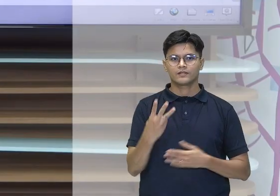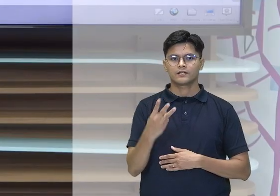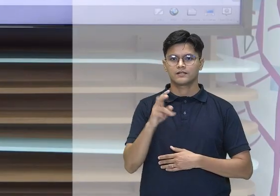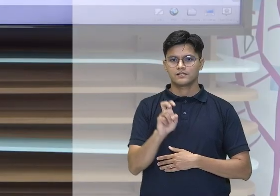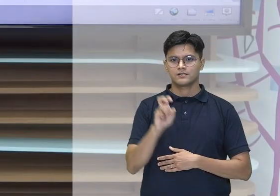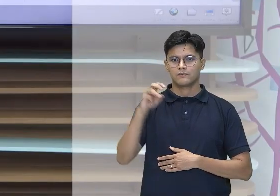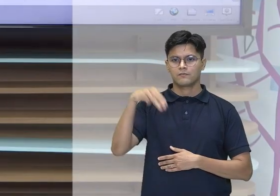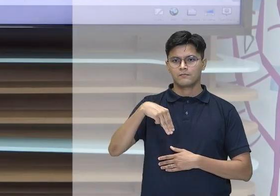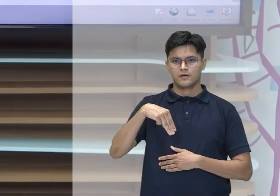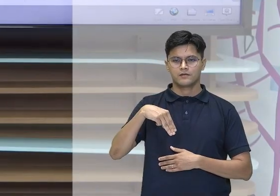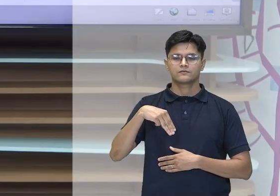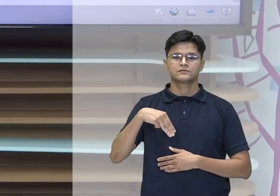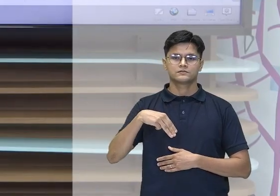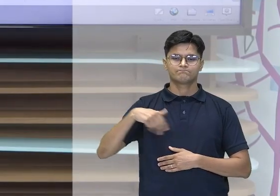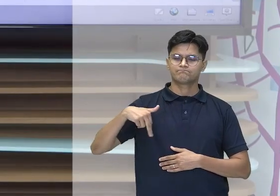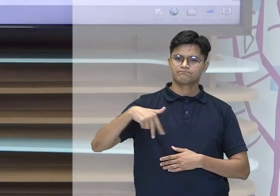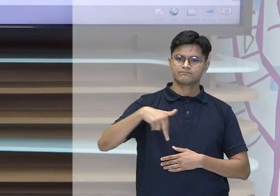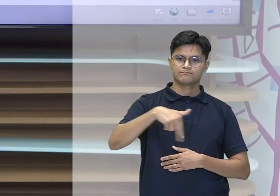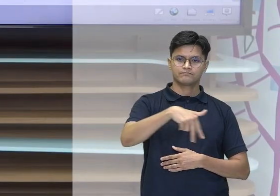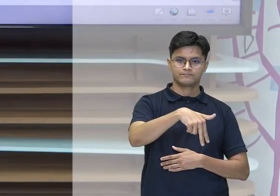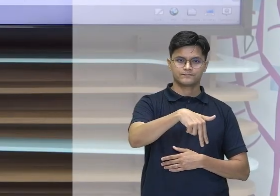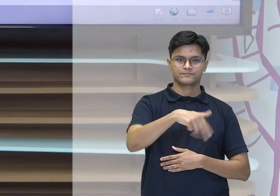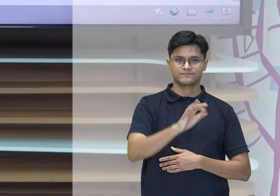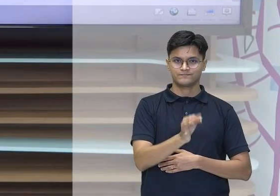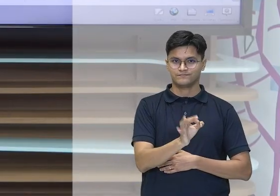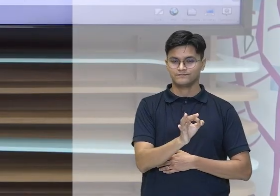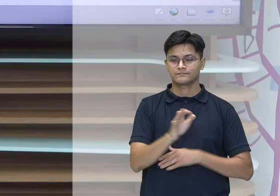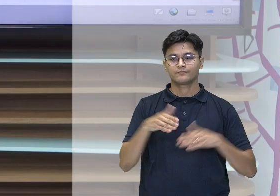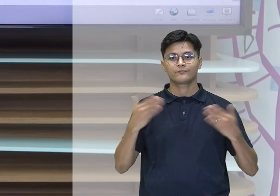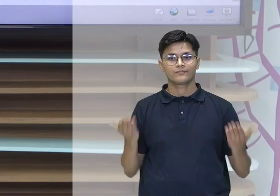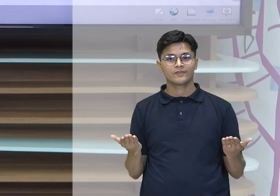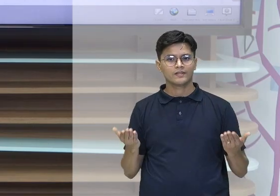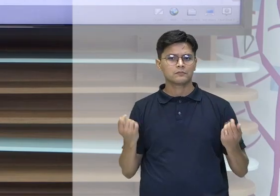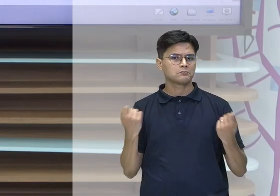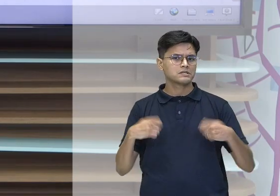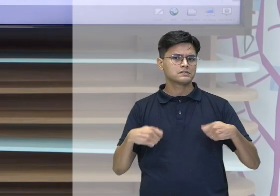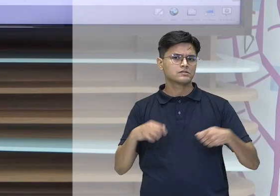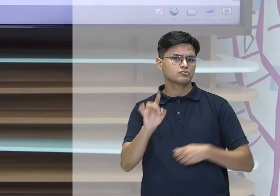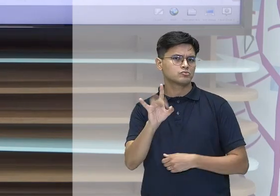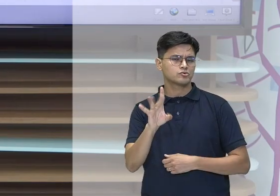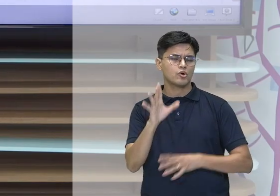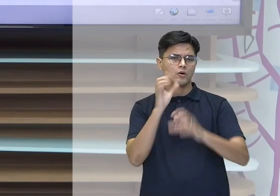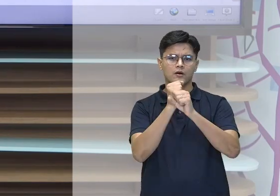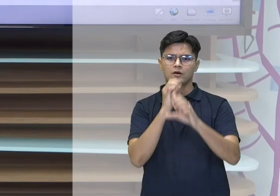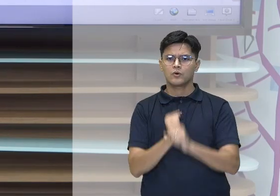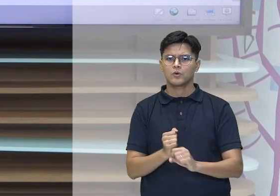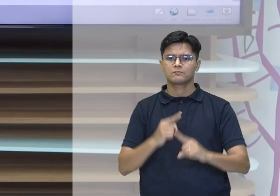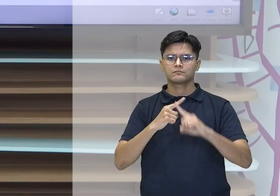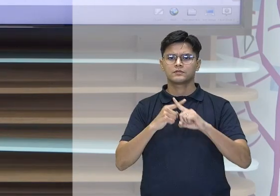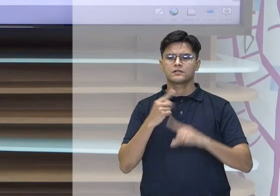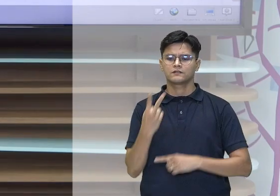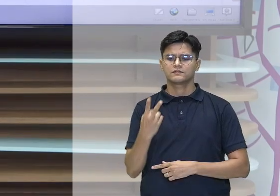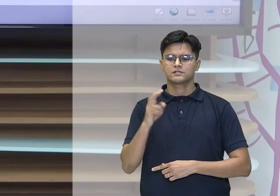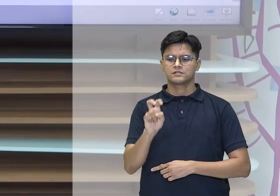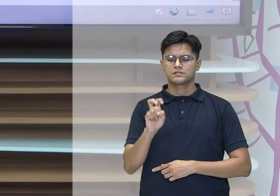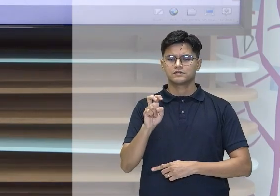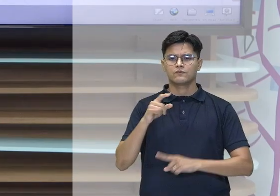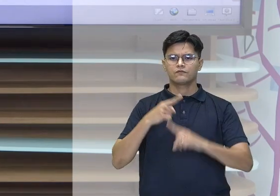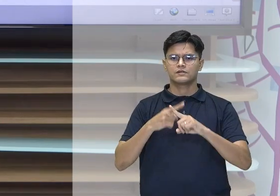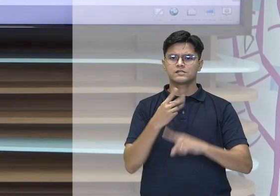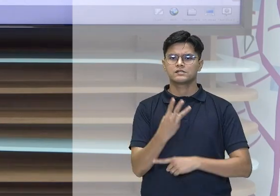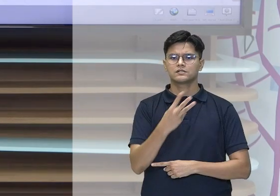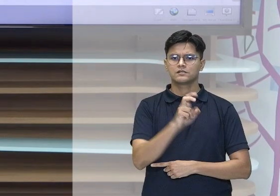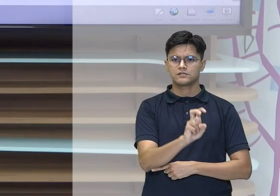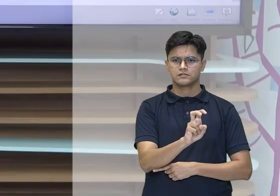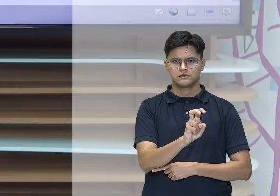né? Já que eles foram andando, certo? Então, basta ali multiplicar 25 vezes 35 para a